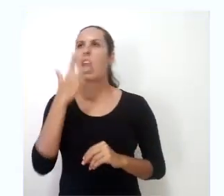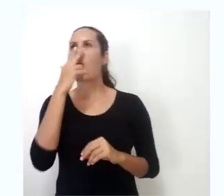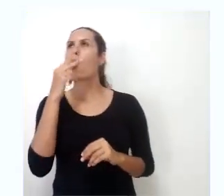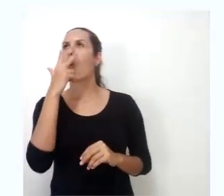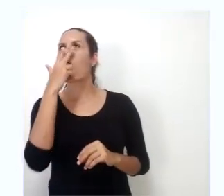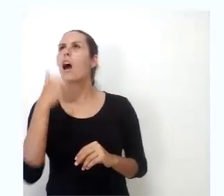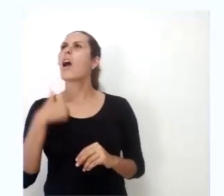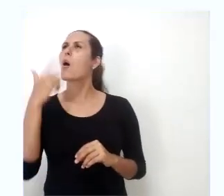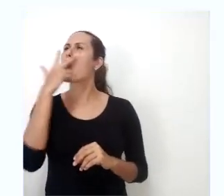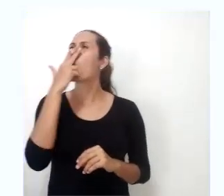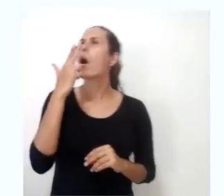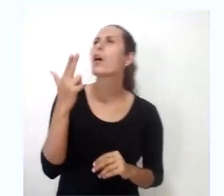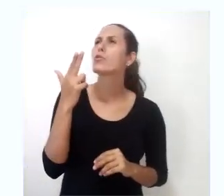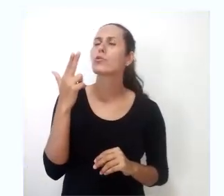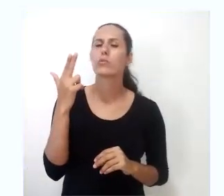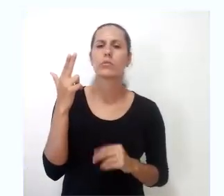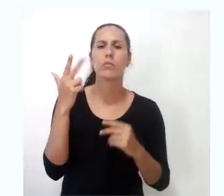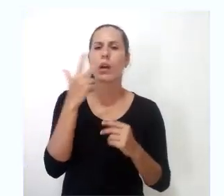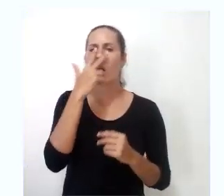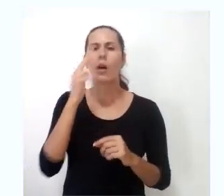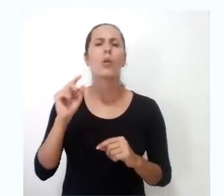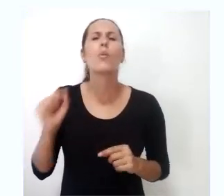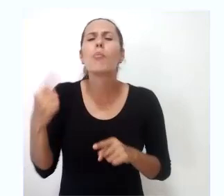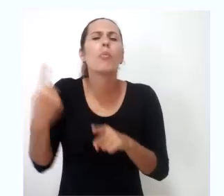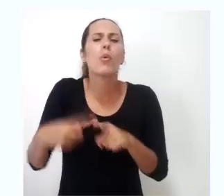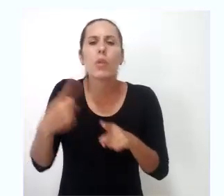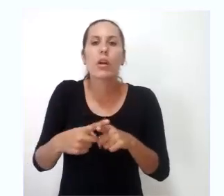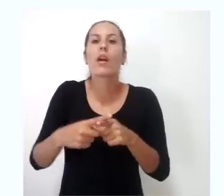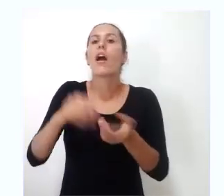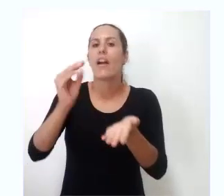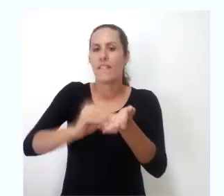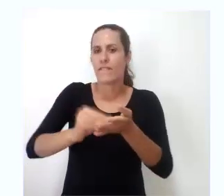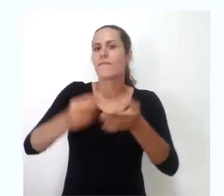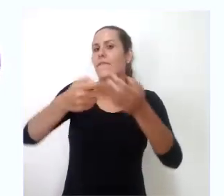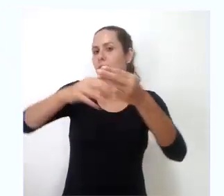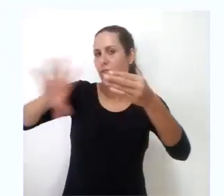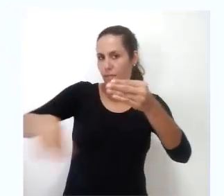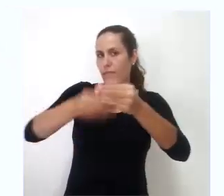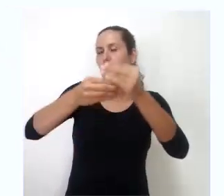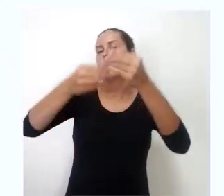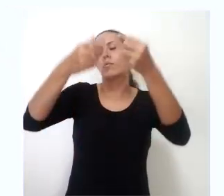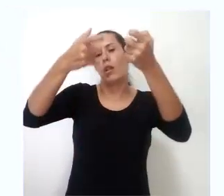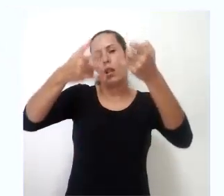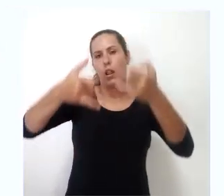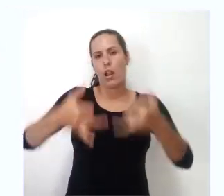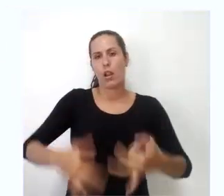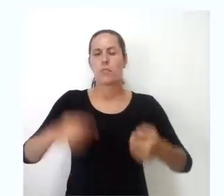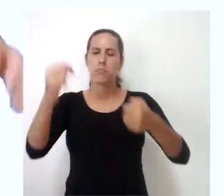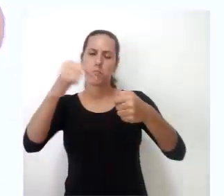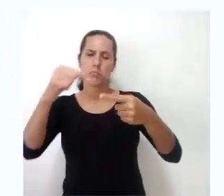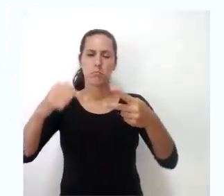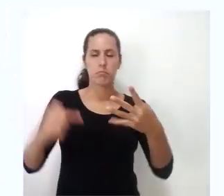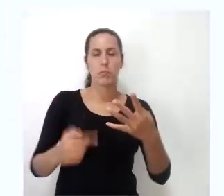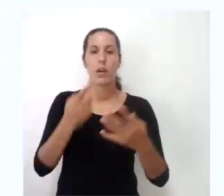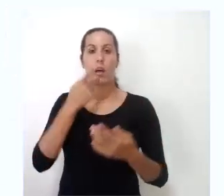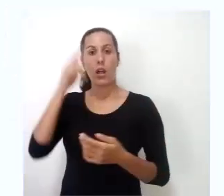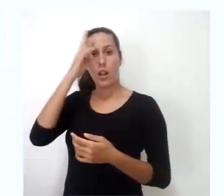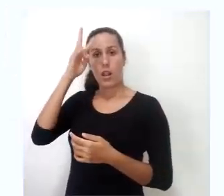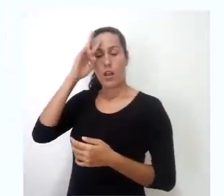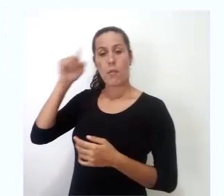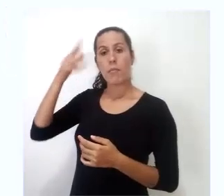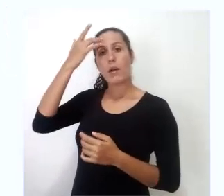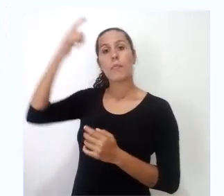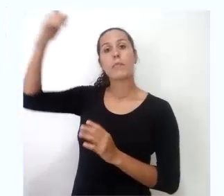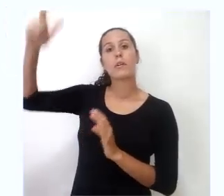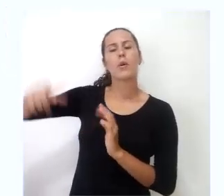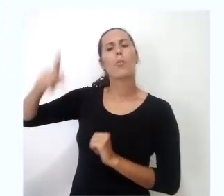certo? Ah, eu acho. Você acha por quê? Certo? Lembrar que o seu interlocutor, certo? O seu leitor, o